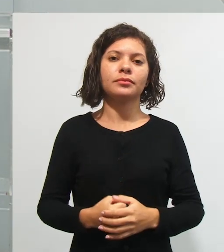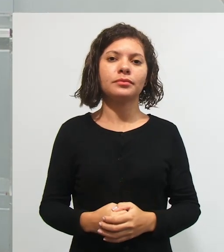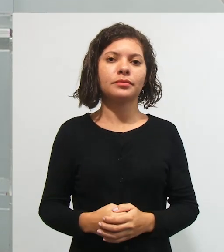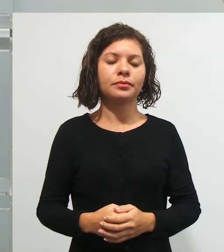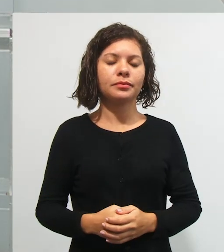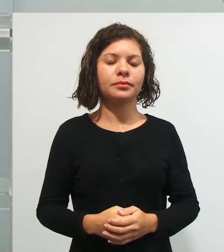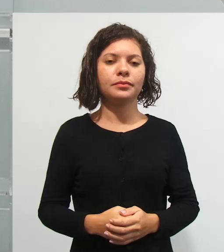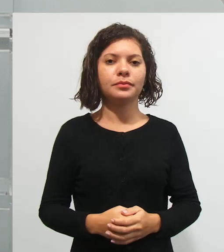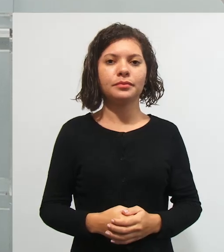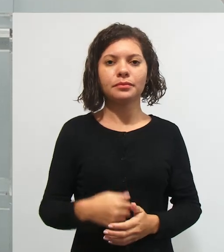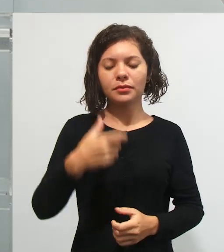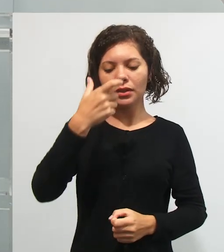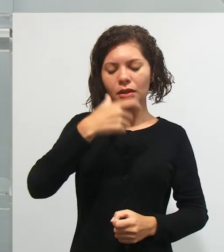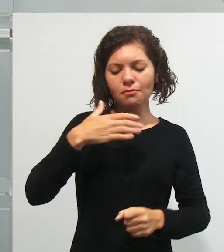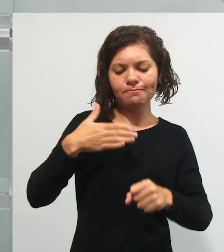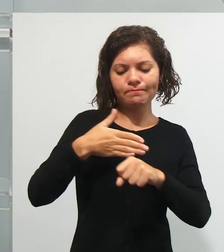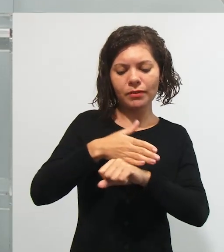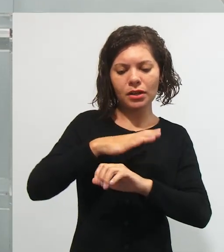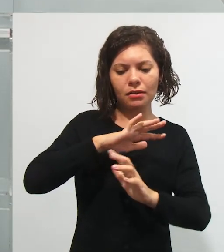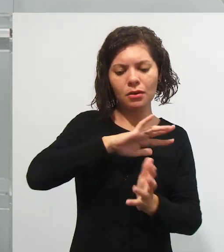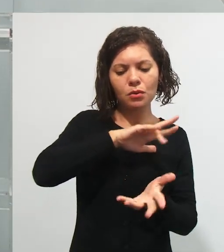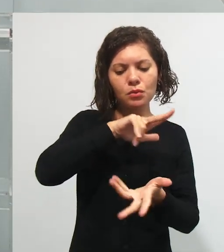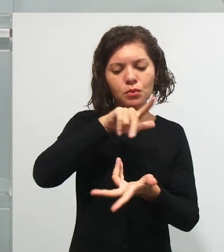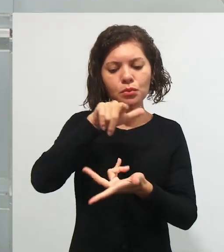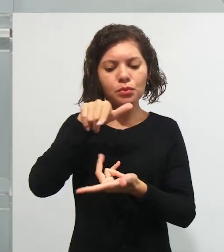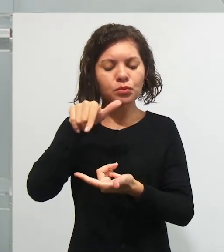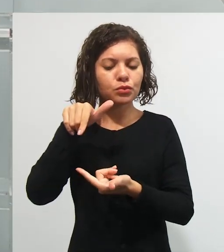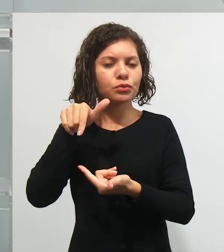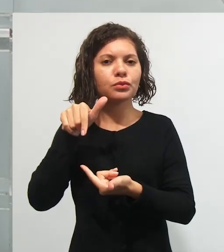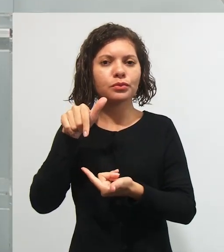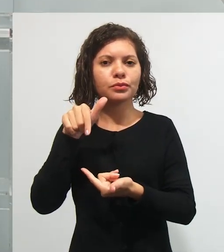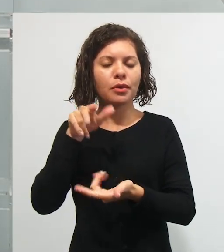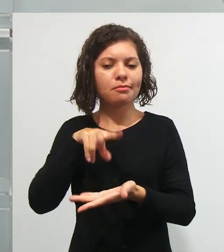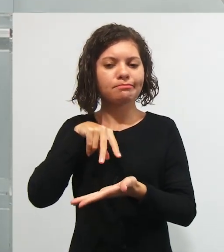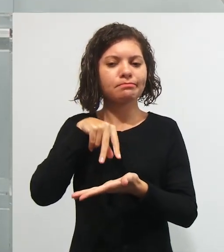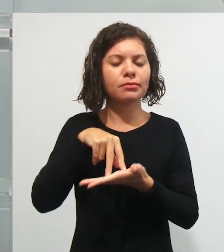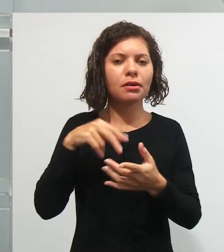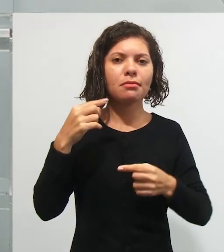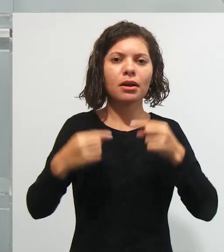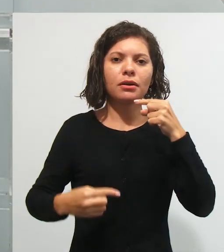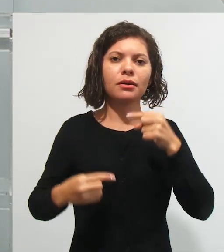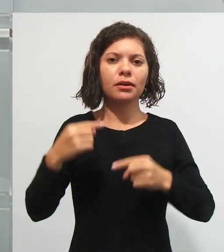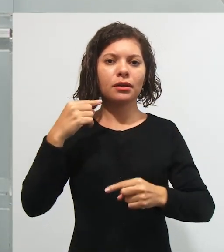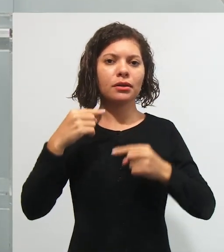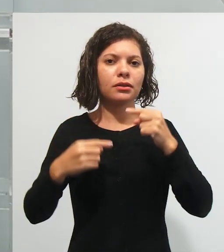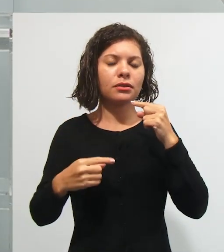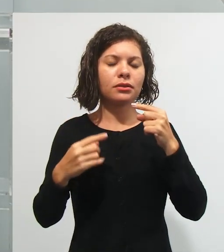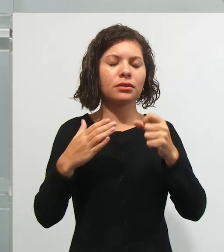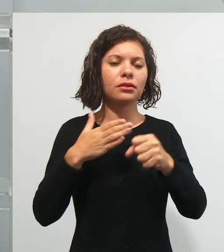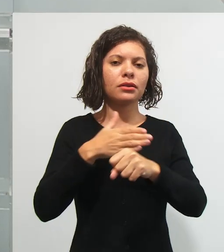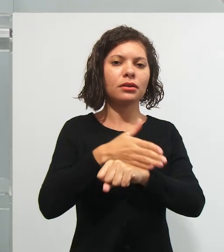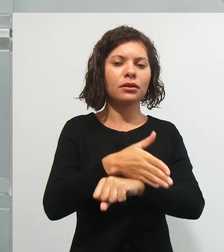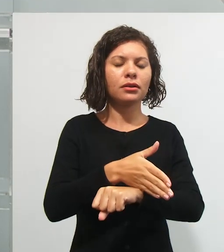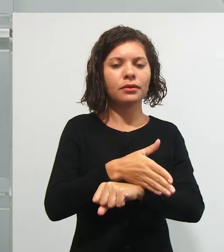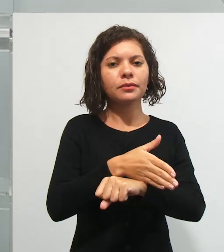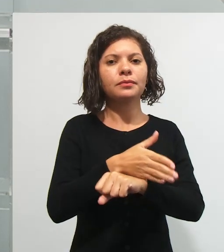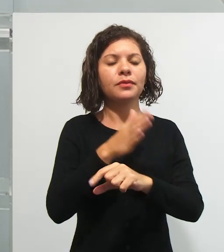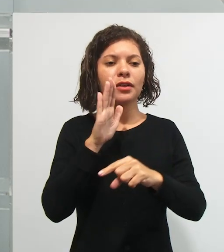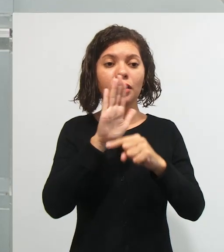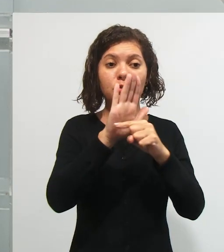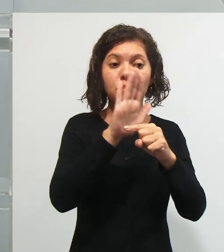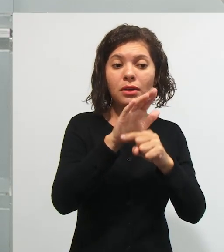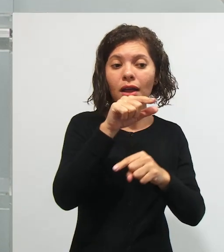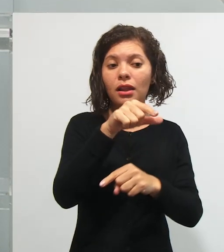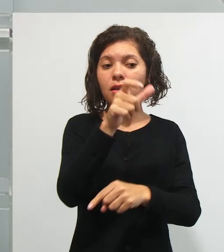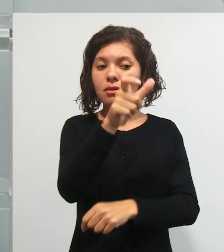no mundo, você assume um posicionamento político, porque essa intervenção vai favorecer alguém